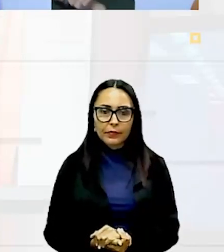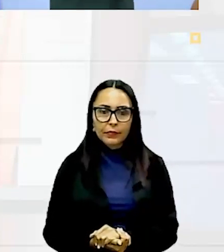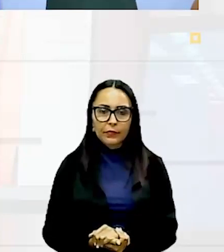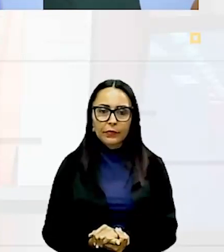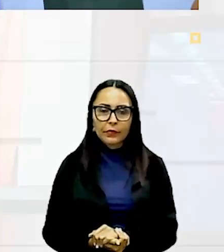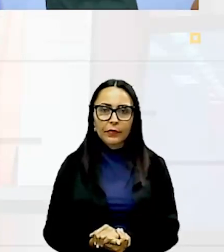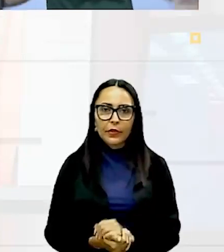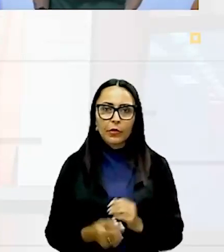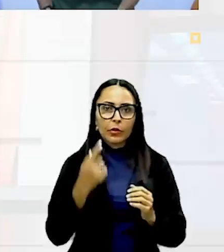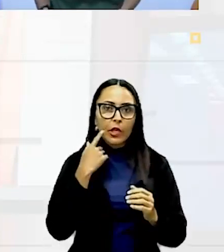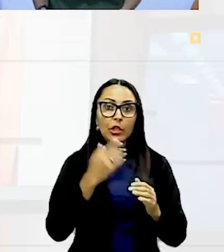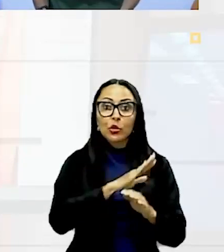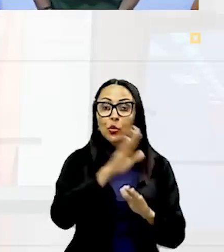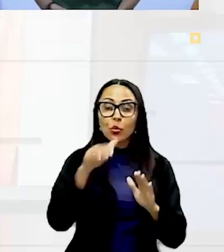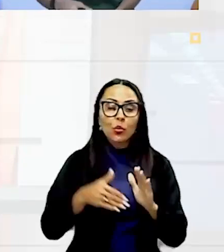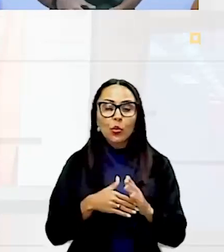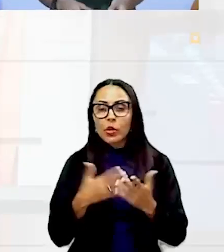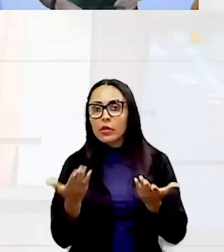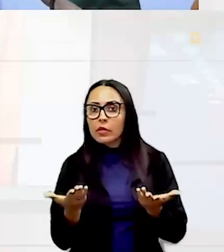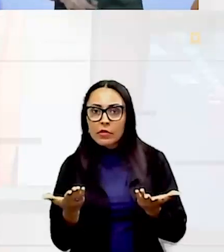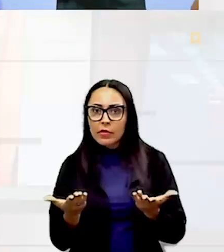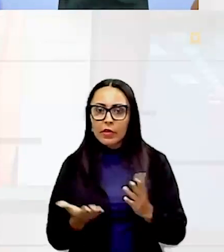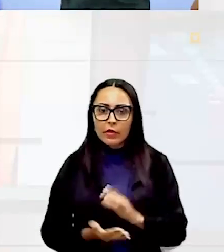Tá, o que tudo isso tem em comum?